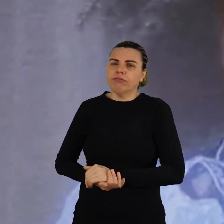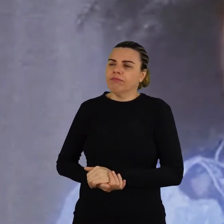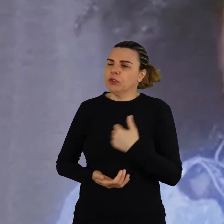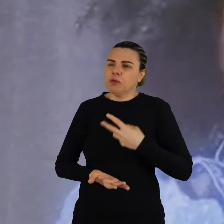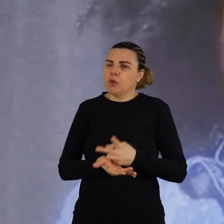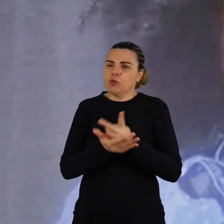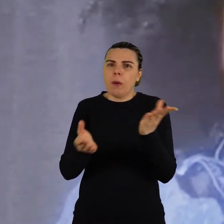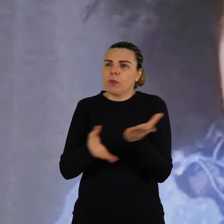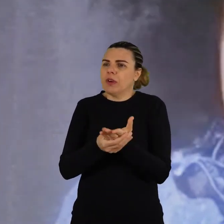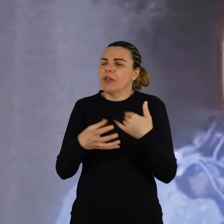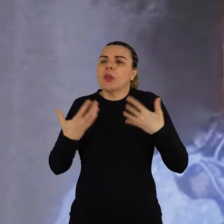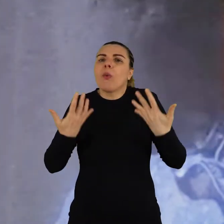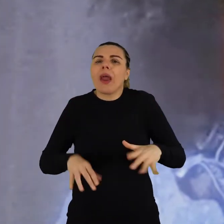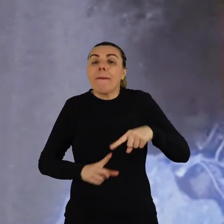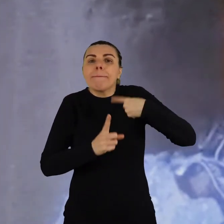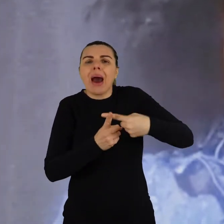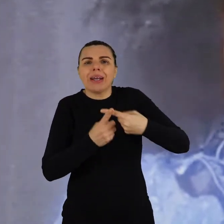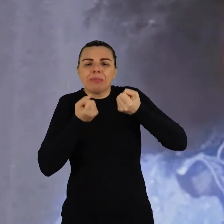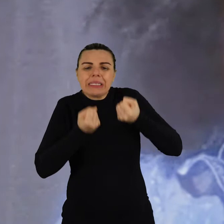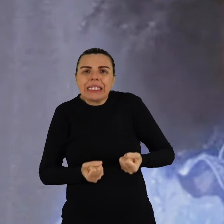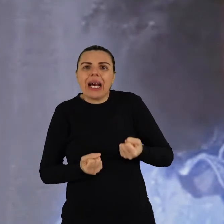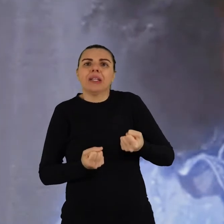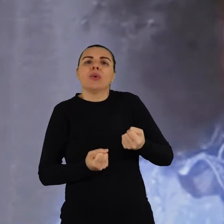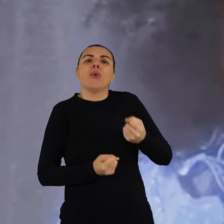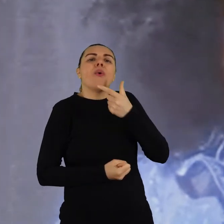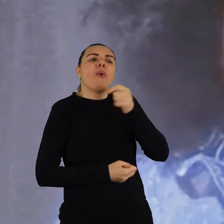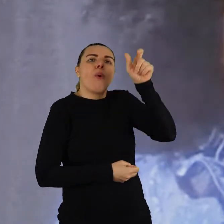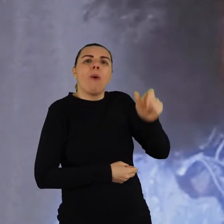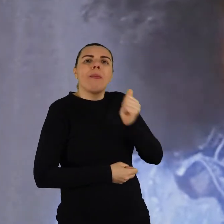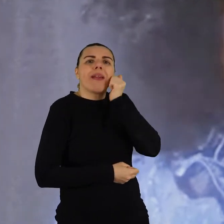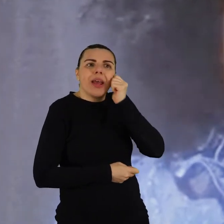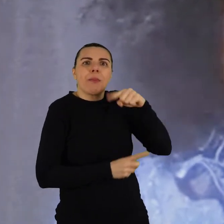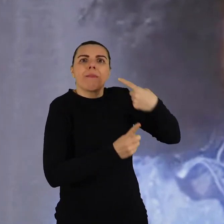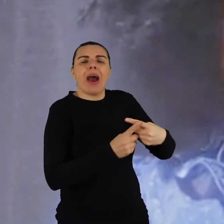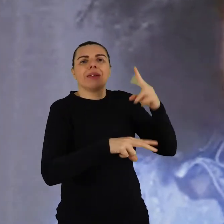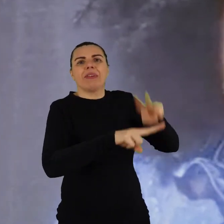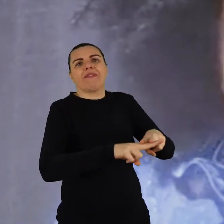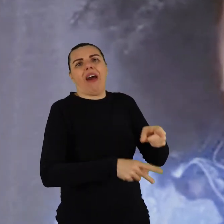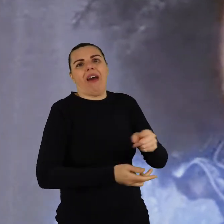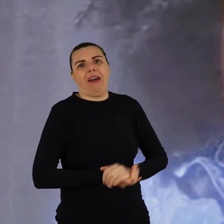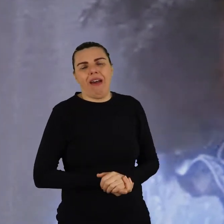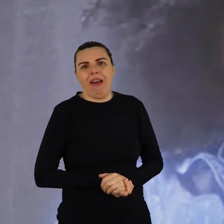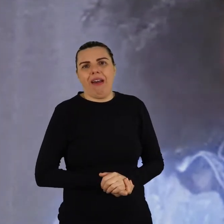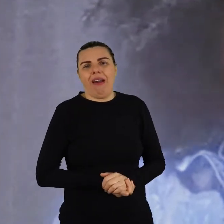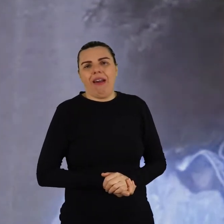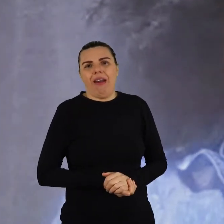não vou continuar porque eu não quero levar a carga de mandar mais um homem negro para o cárcere privado.